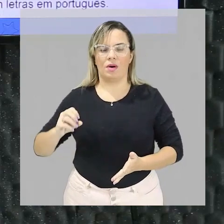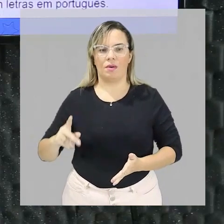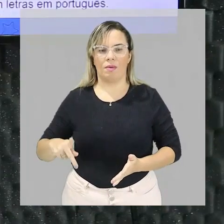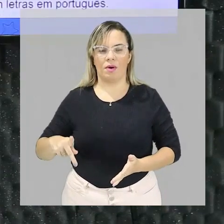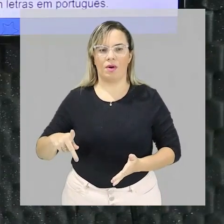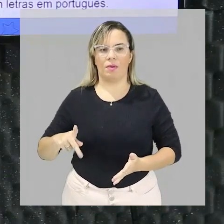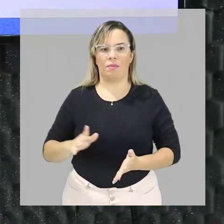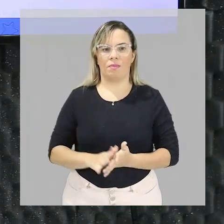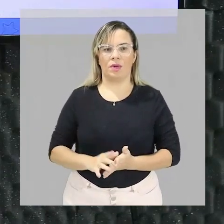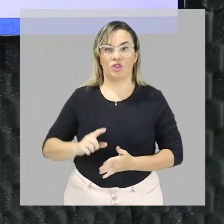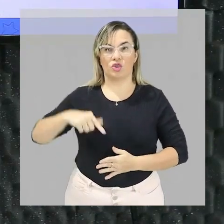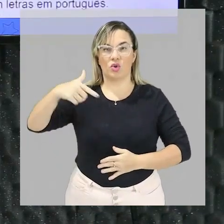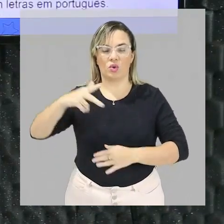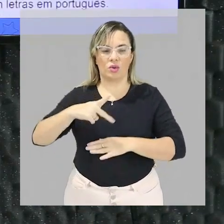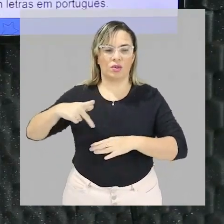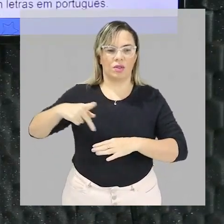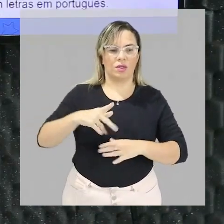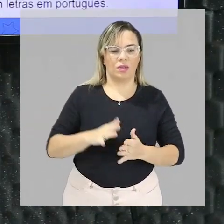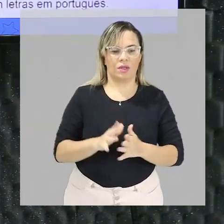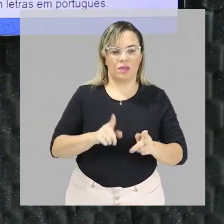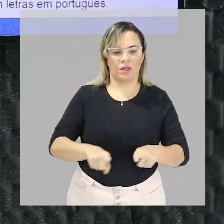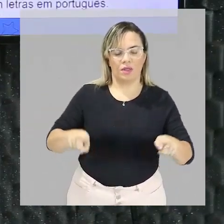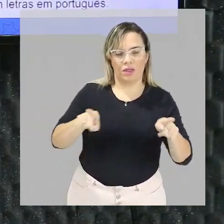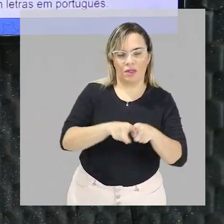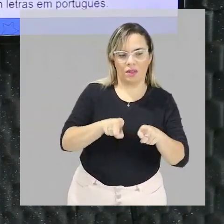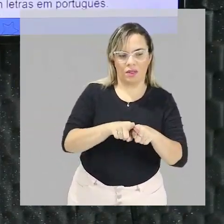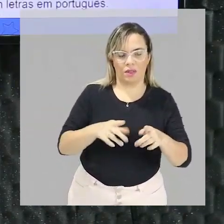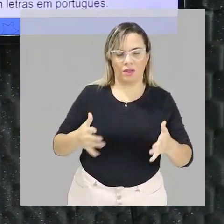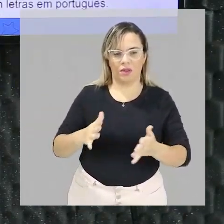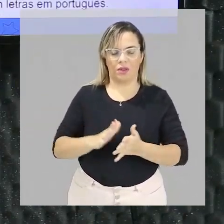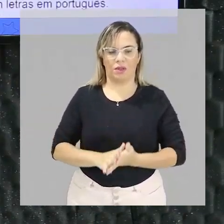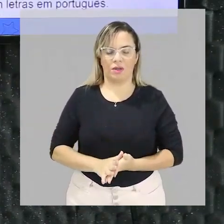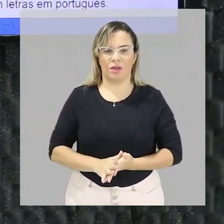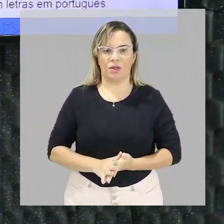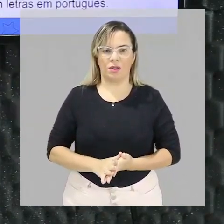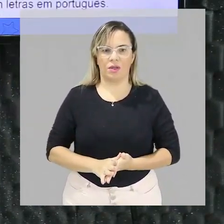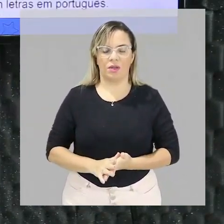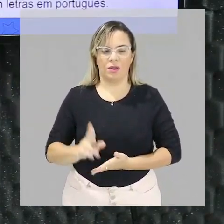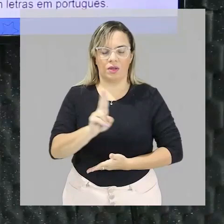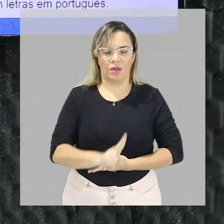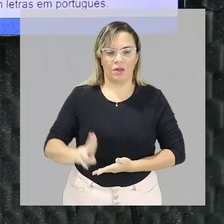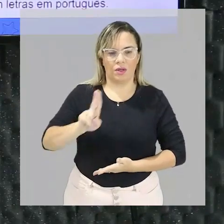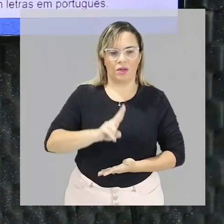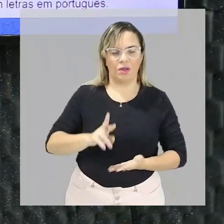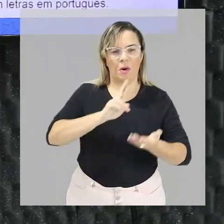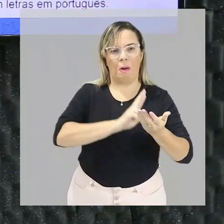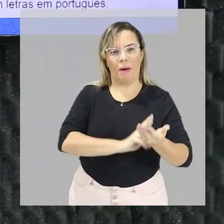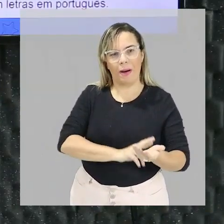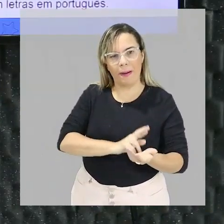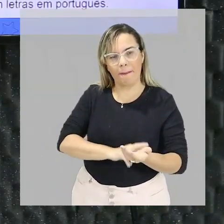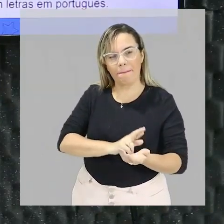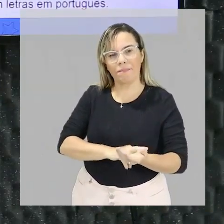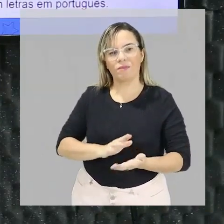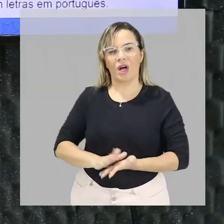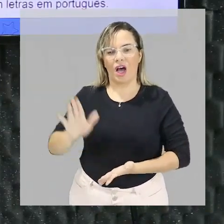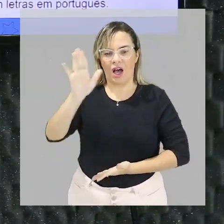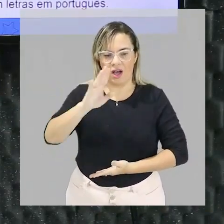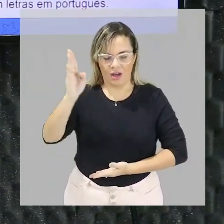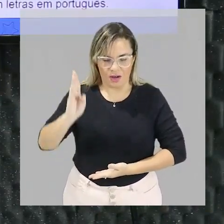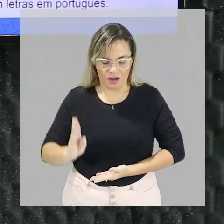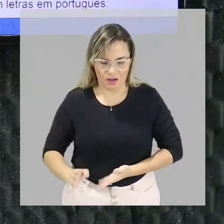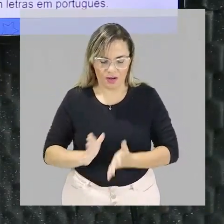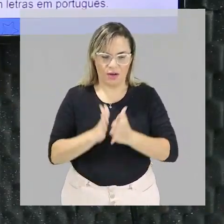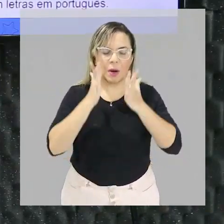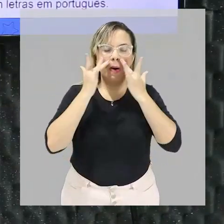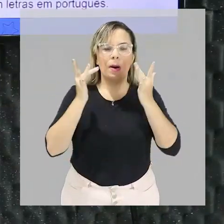internacional, mas a Tropicália, na verdade, ela vai trabalhar um ritmo nacional. É uma expressão artística que